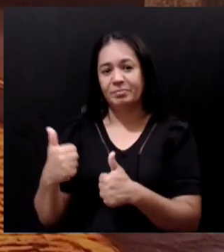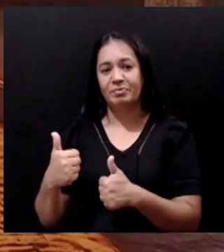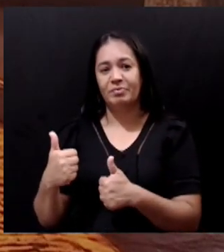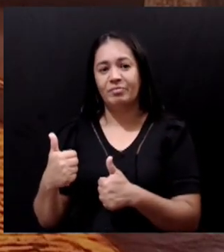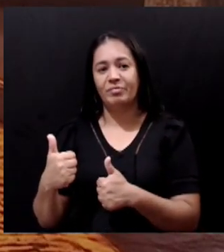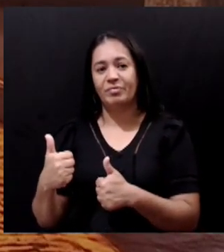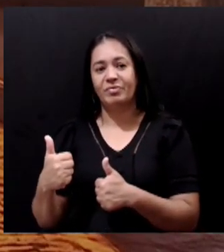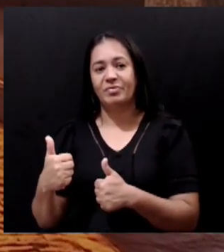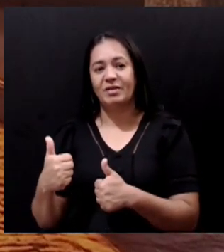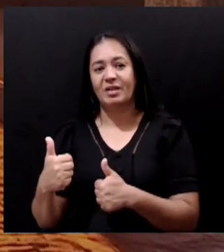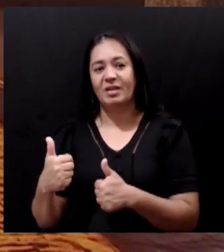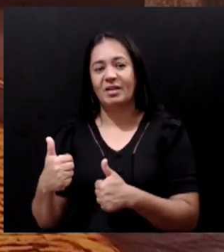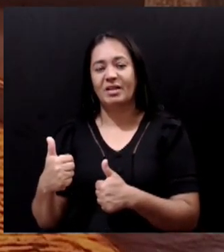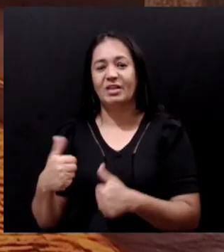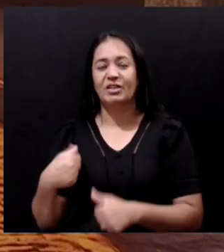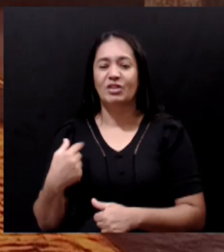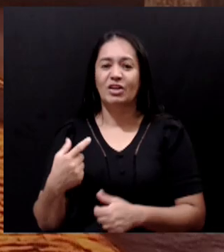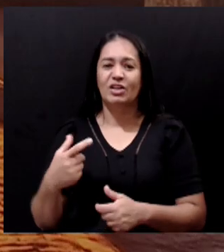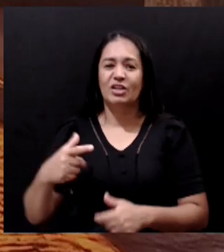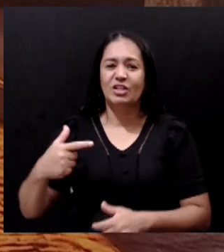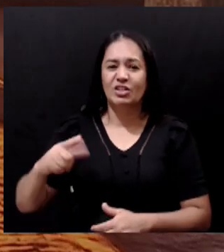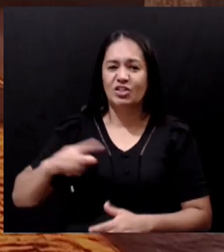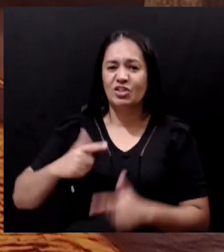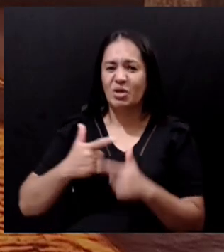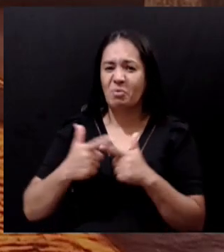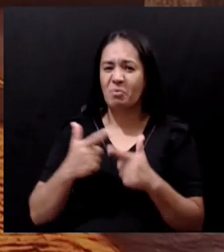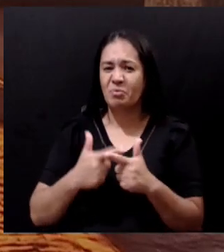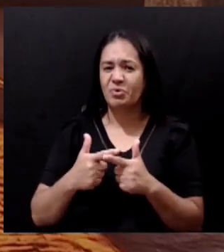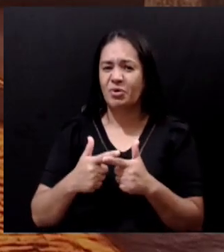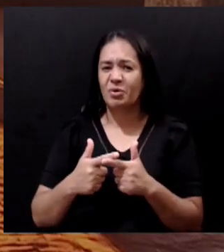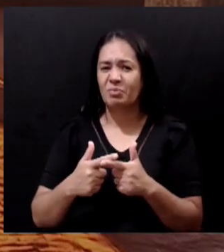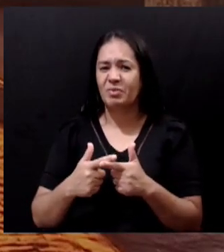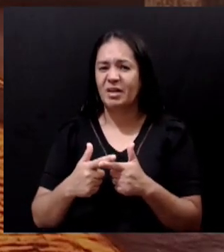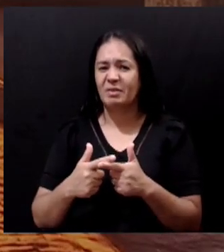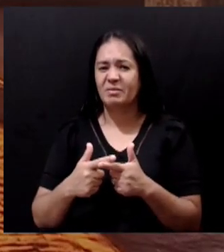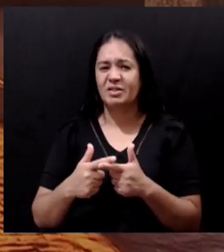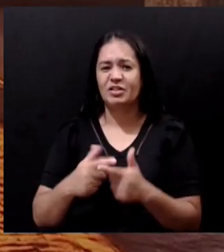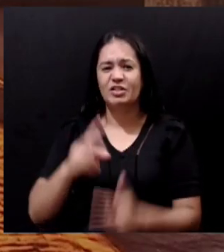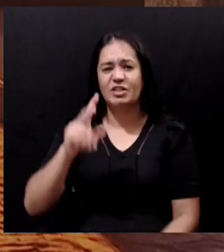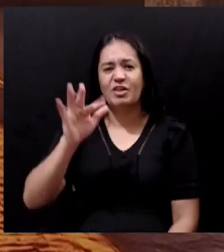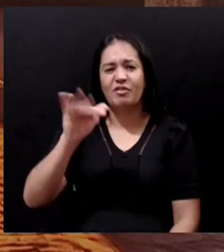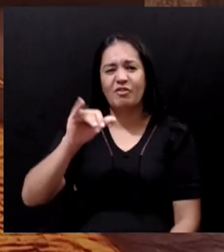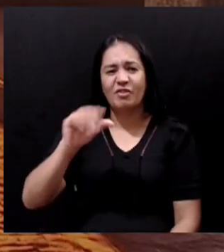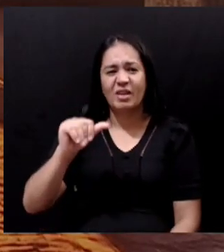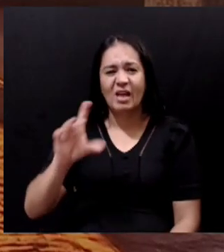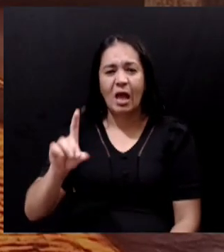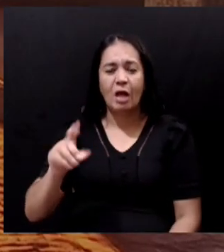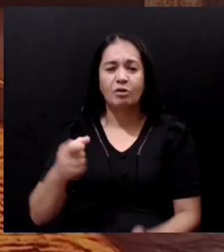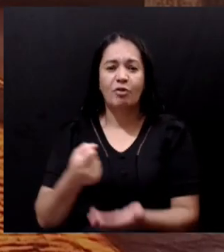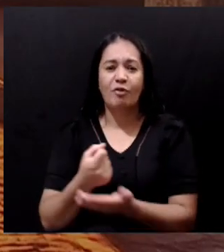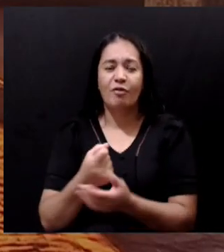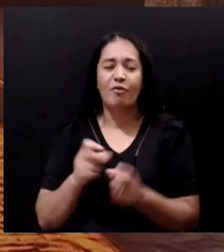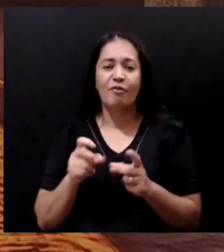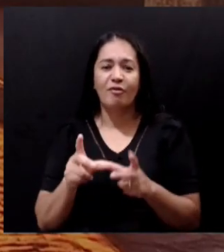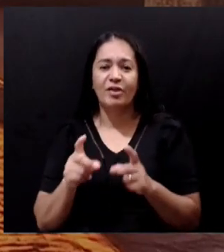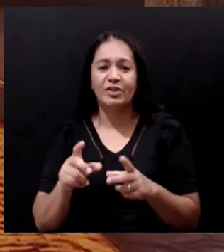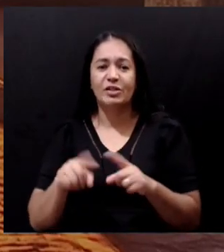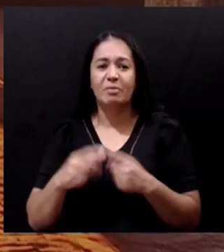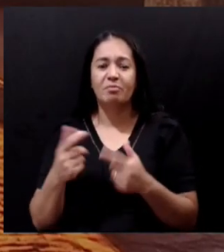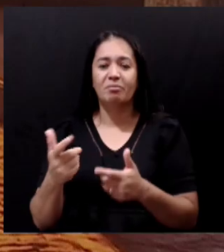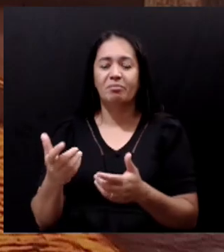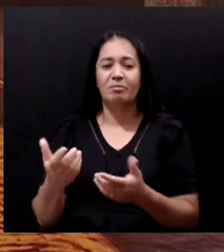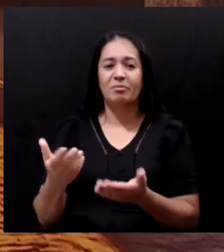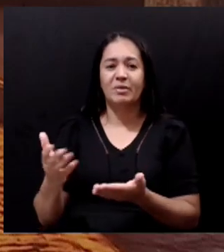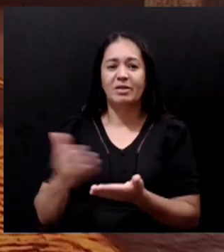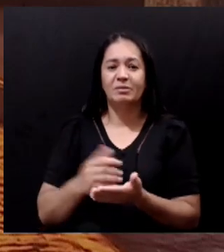gente tinha muito problema de fiado, né? Vou pegar firme o bar lá, pai, e vou tocar. Aí qualquer coisa, se alguém pedir fiado pra você, você passa pra